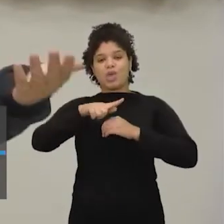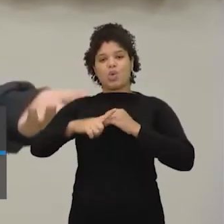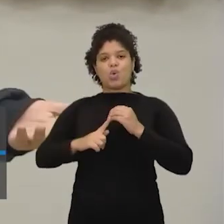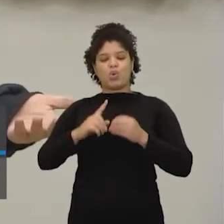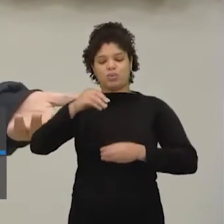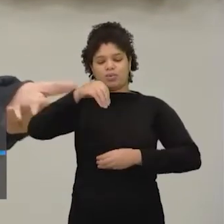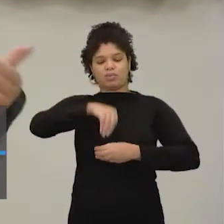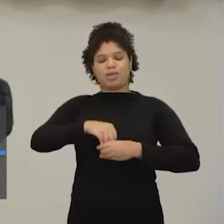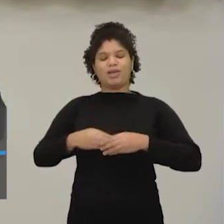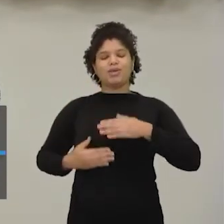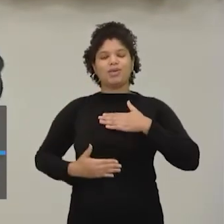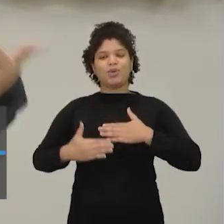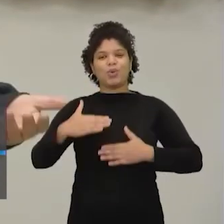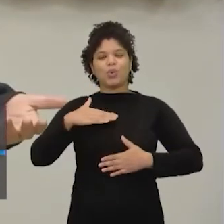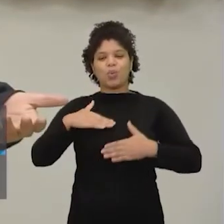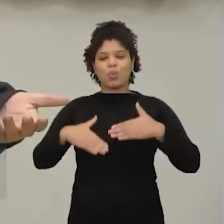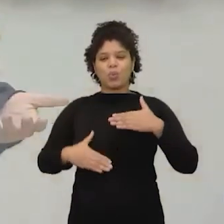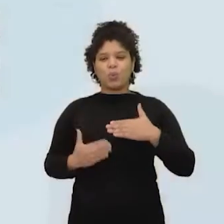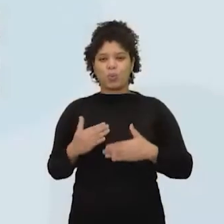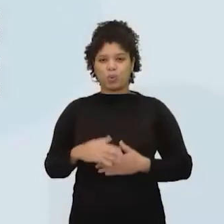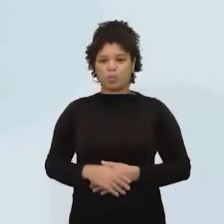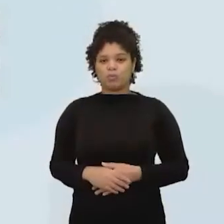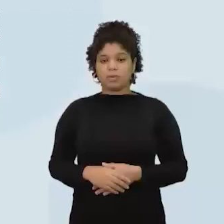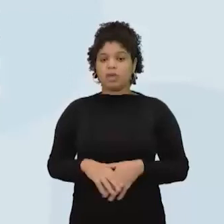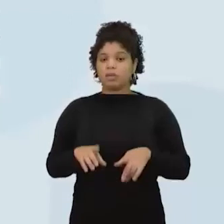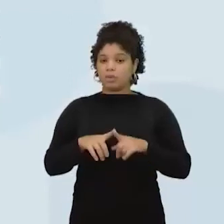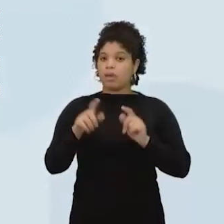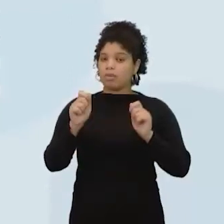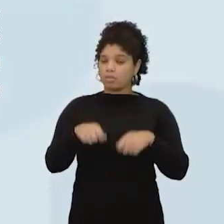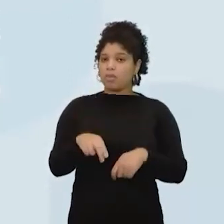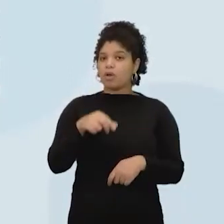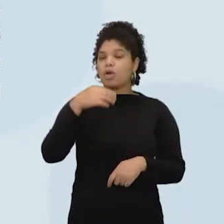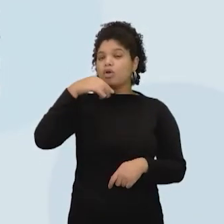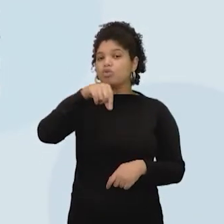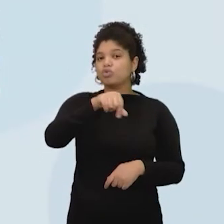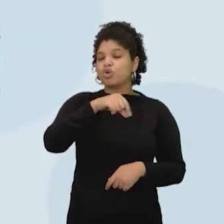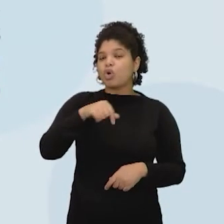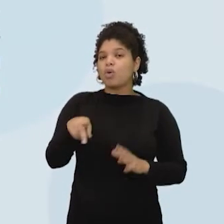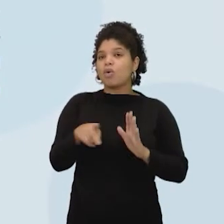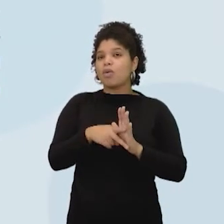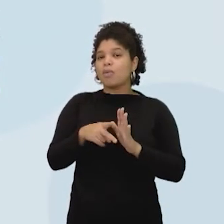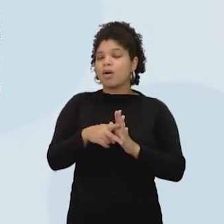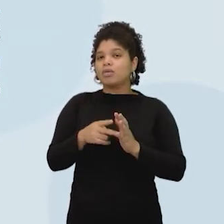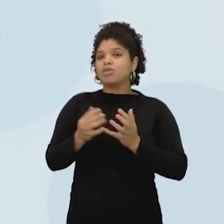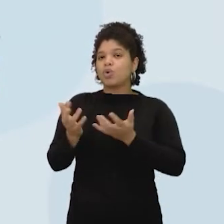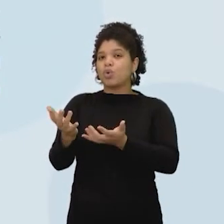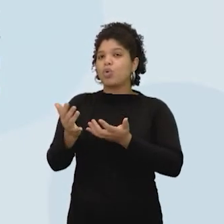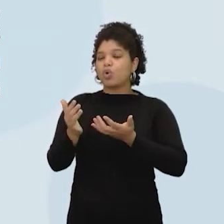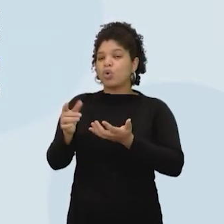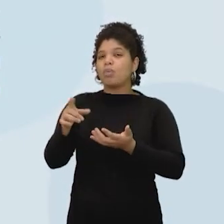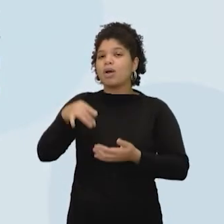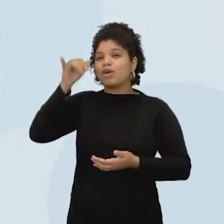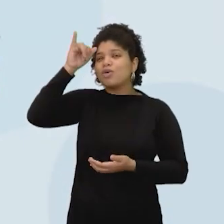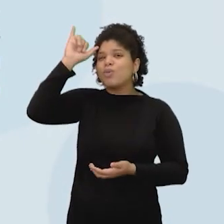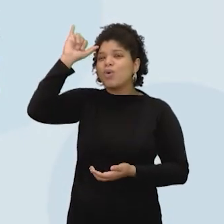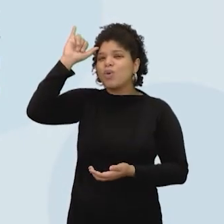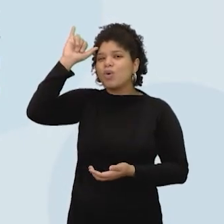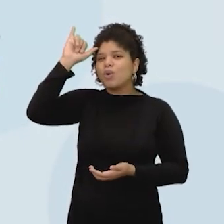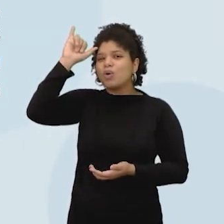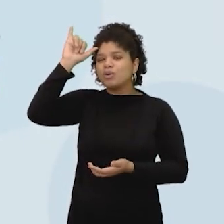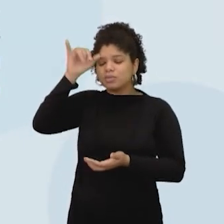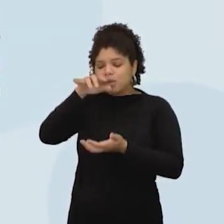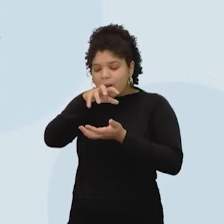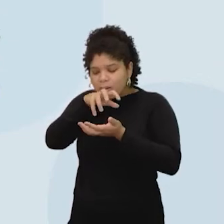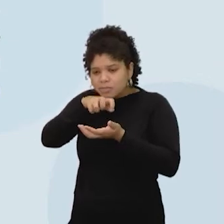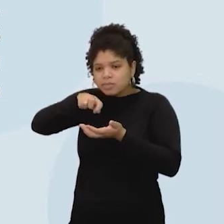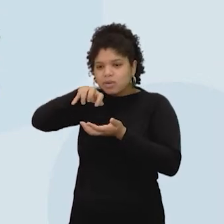dentro desses líquidos. E na alimentação do gado. Então, alguns não devem saber, mas a maioria deve saber que o